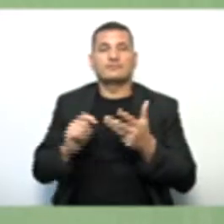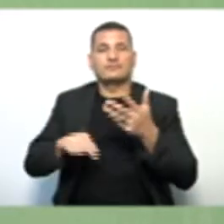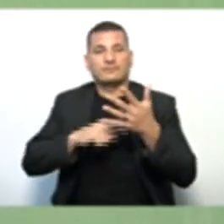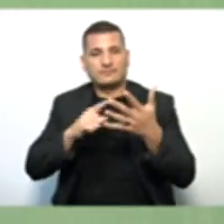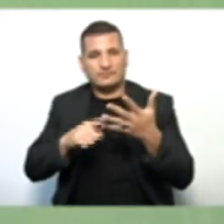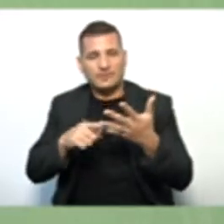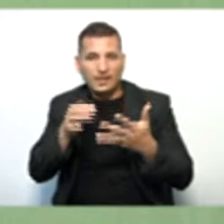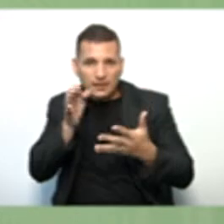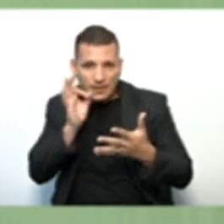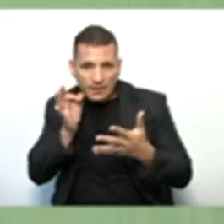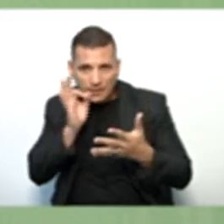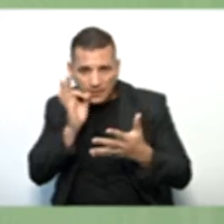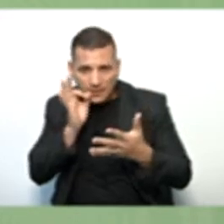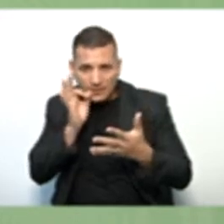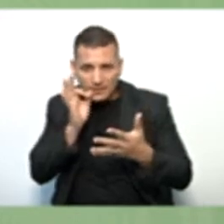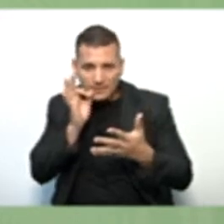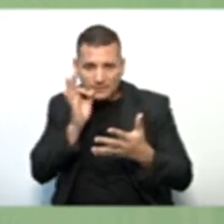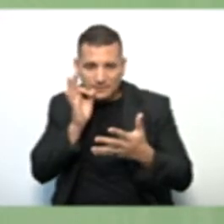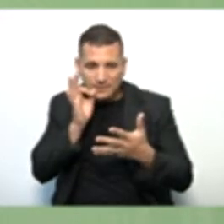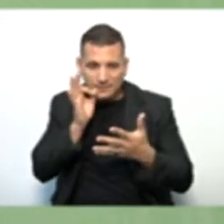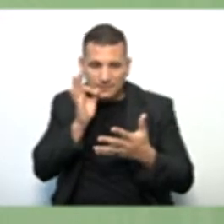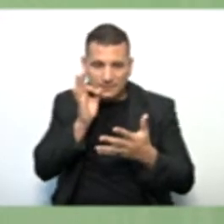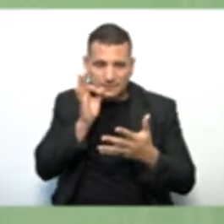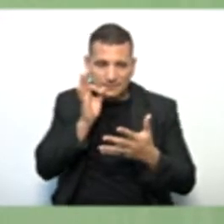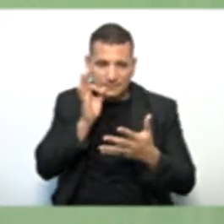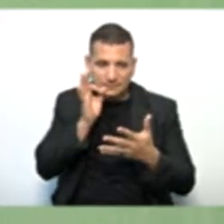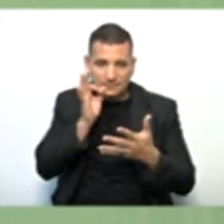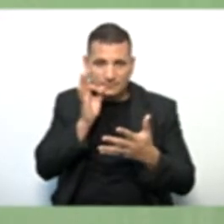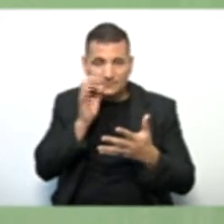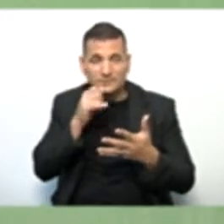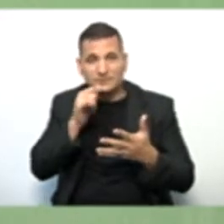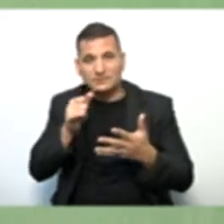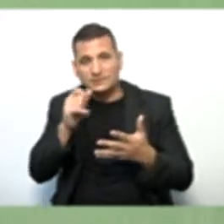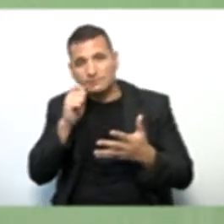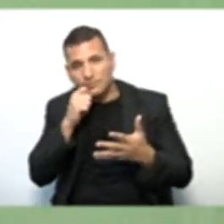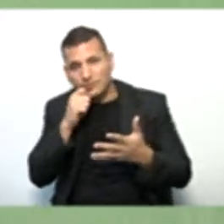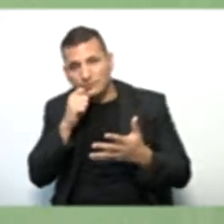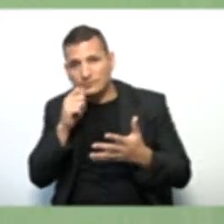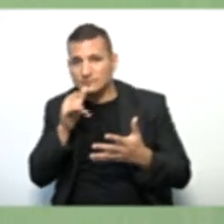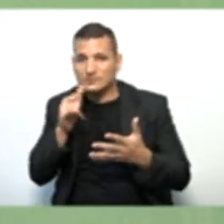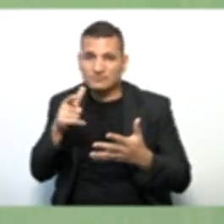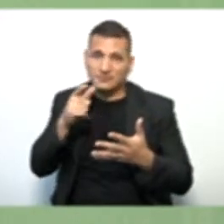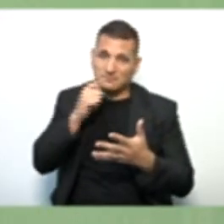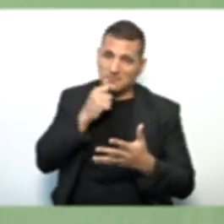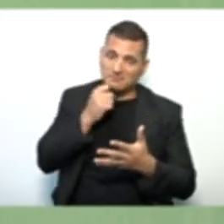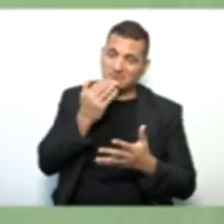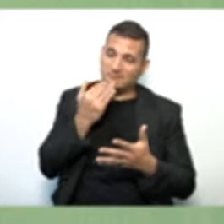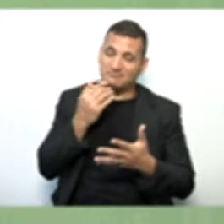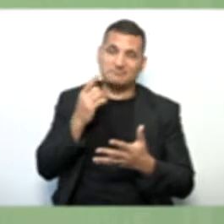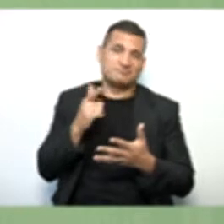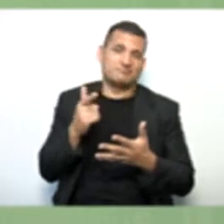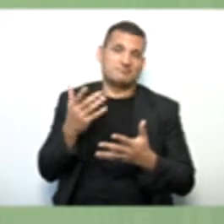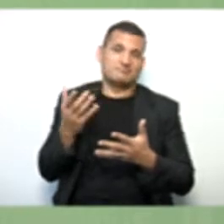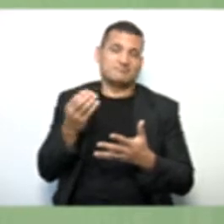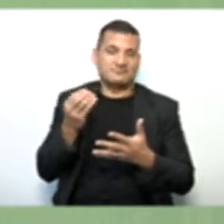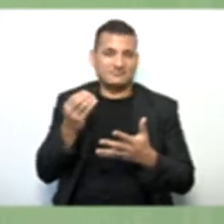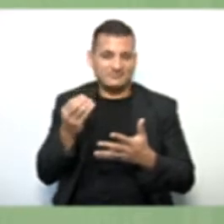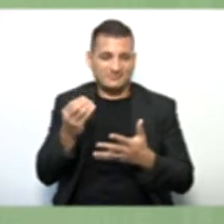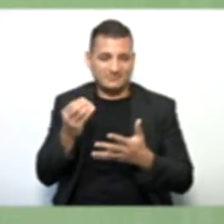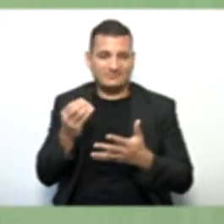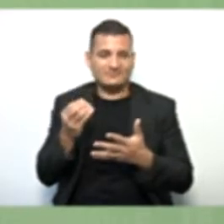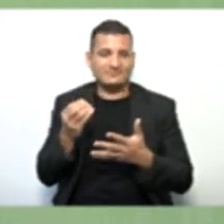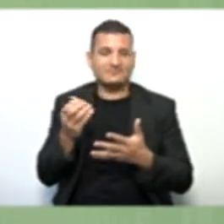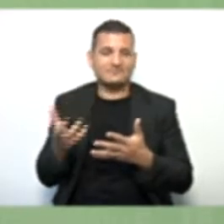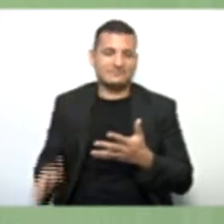Tomar café, né? Pode ter uma condição também, que se tiver pão, se tiver café, você toma. Se não tiver, você vai sem tomar mesmo, né, professor? Com